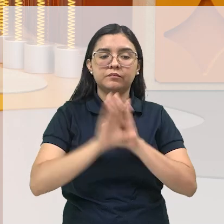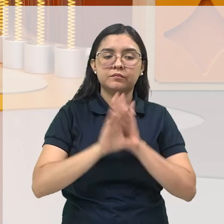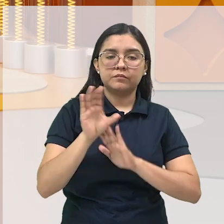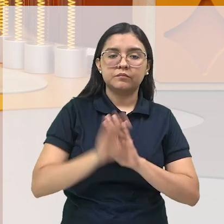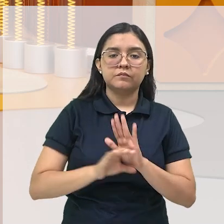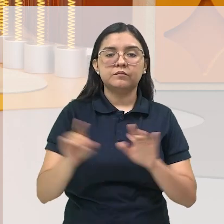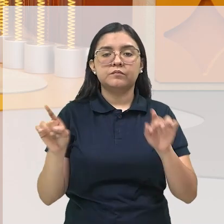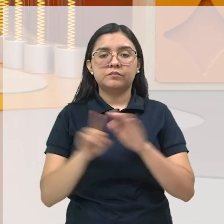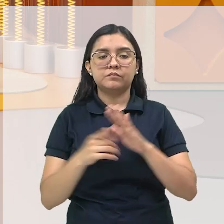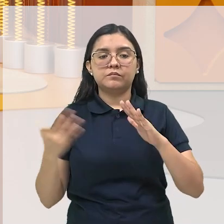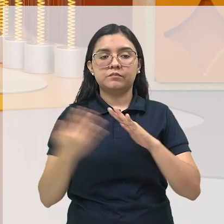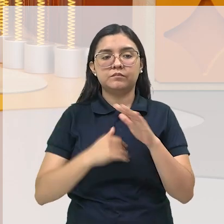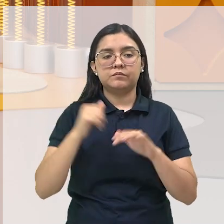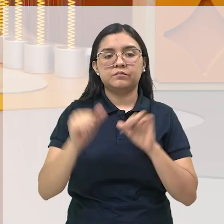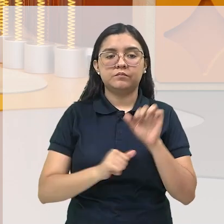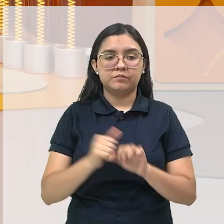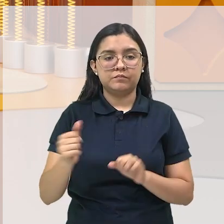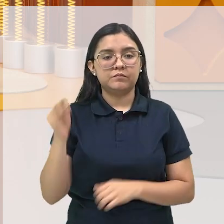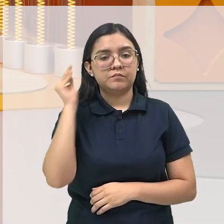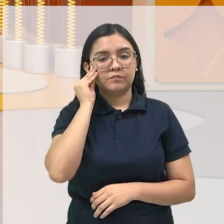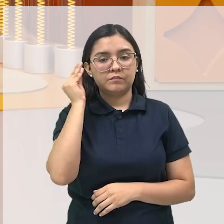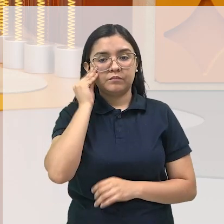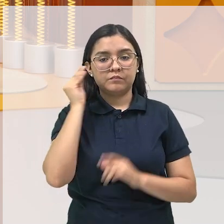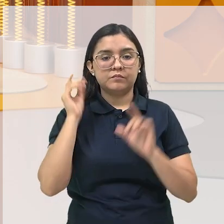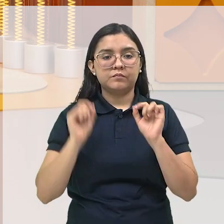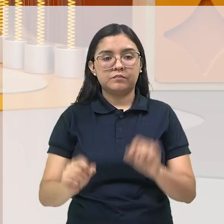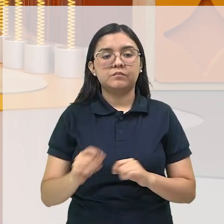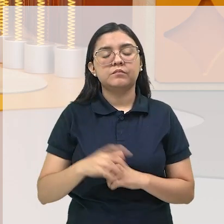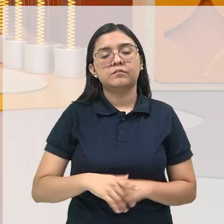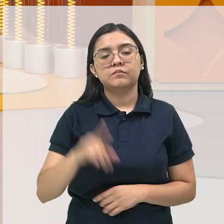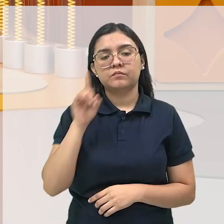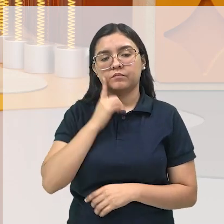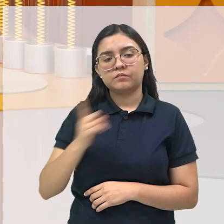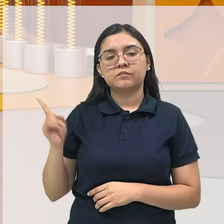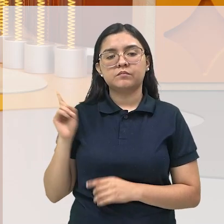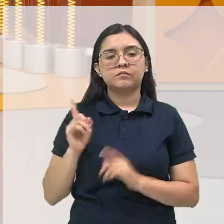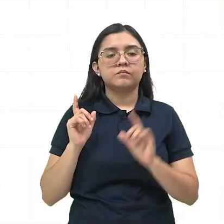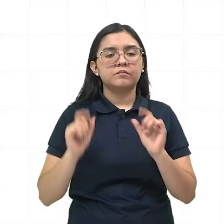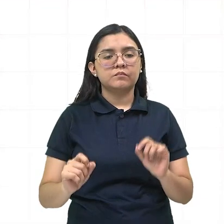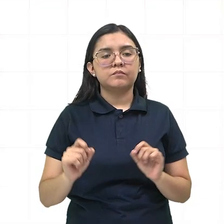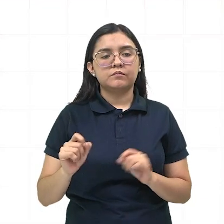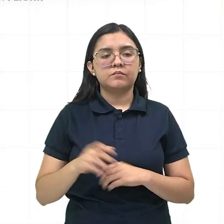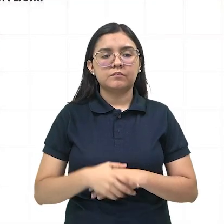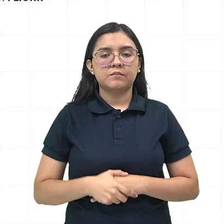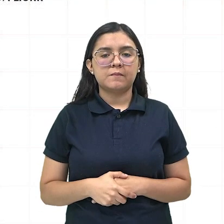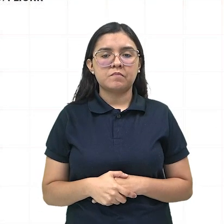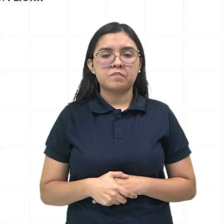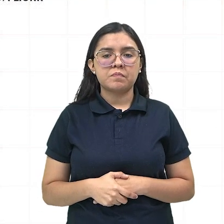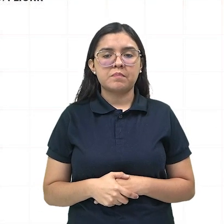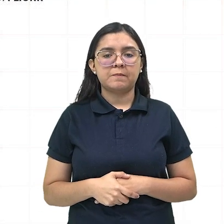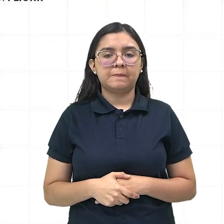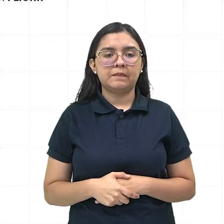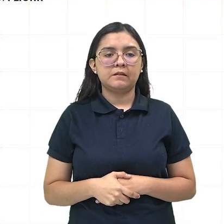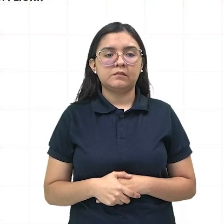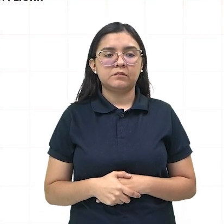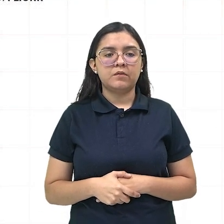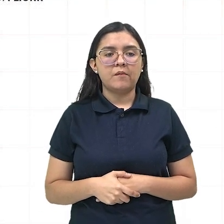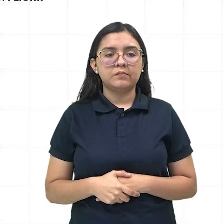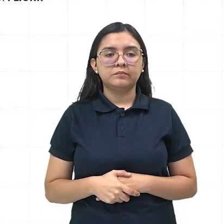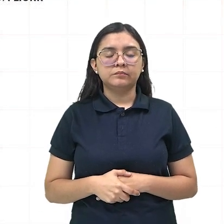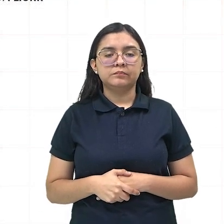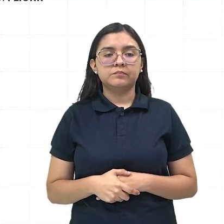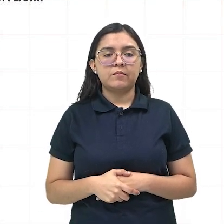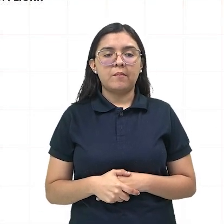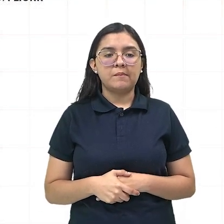tudo mais. A gente vai começar vendo nessa primeira tela, né, quando a gente observa essas informações sobre as migrações internacionais,